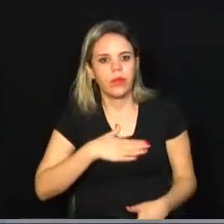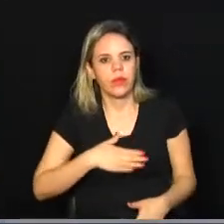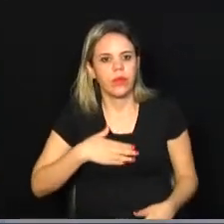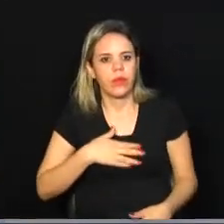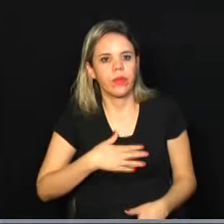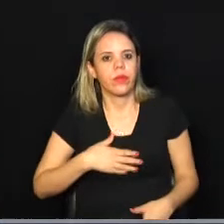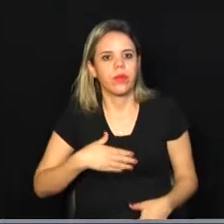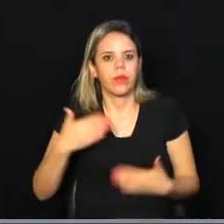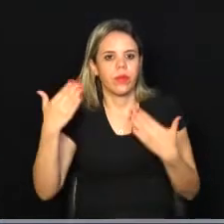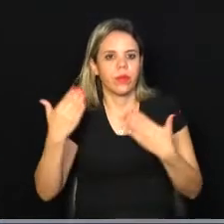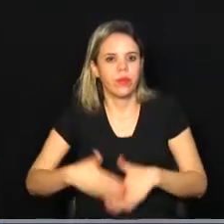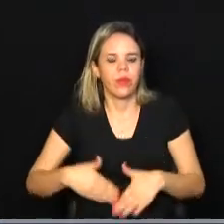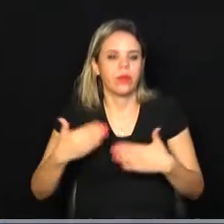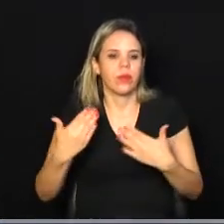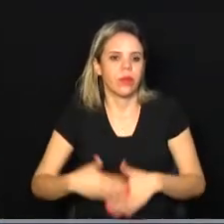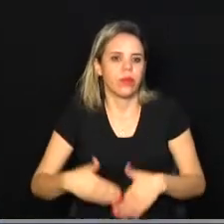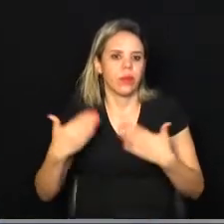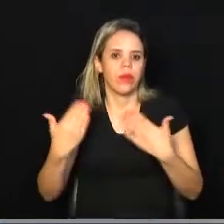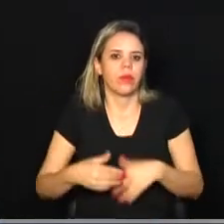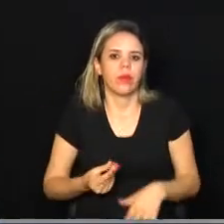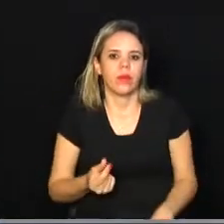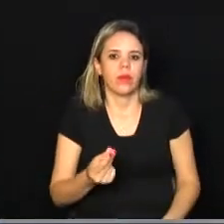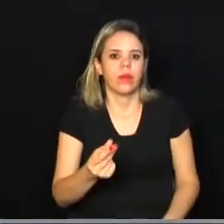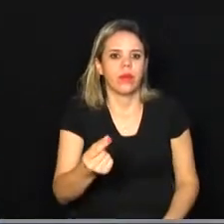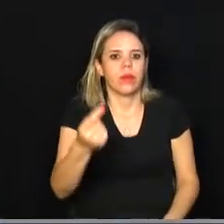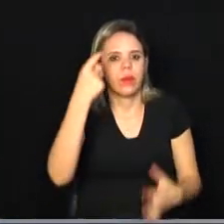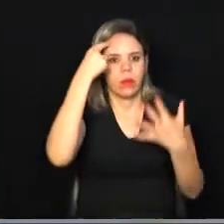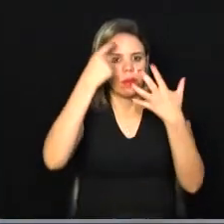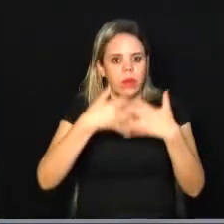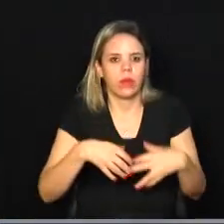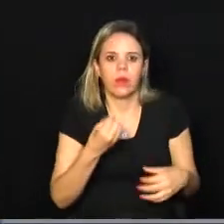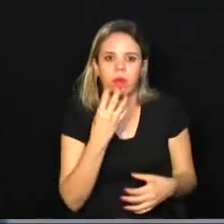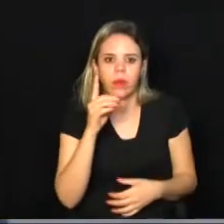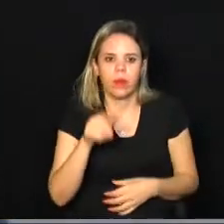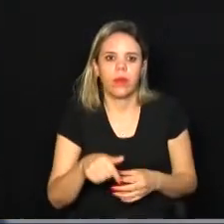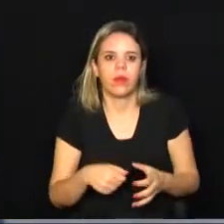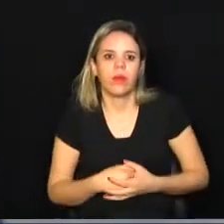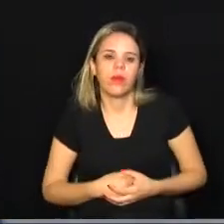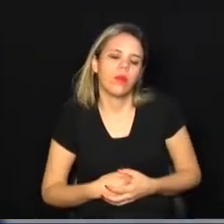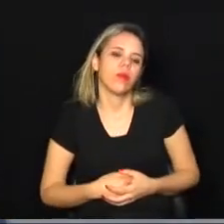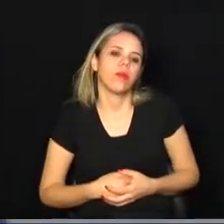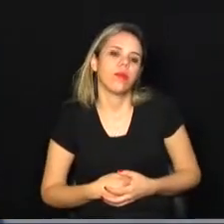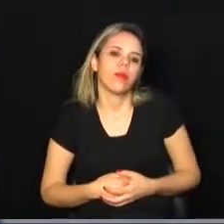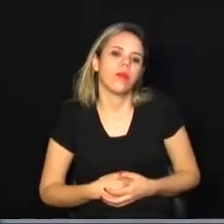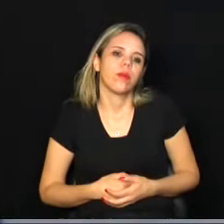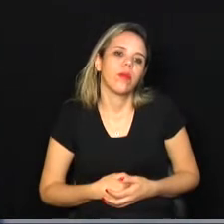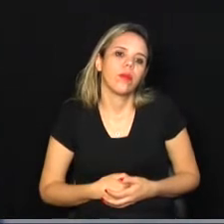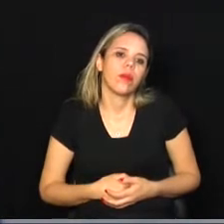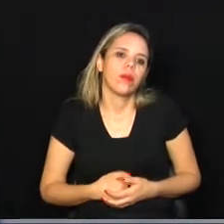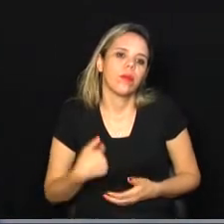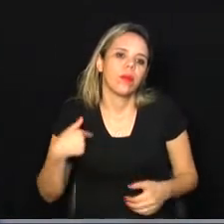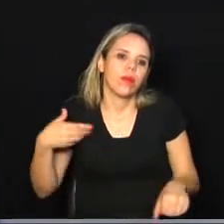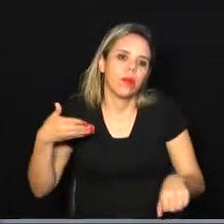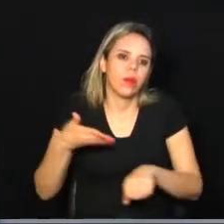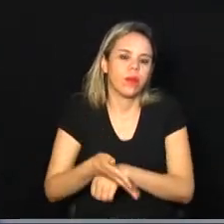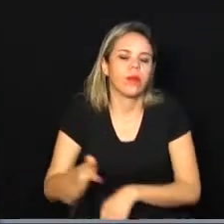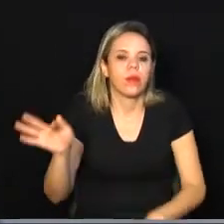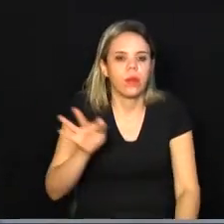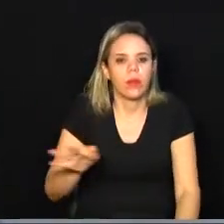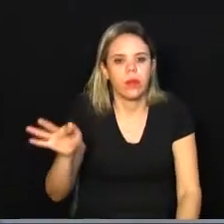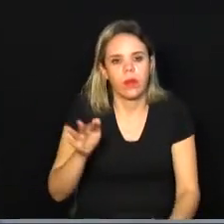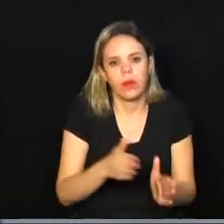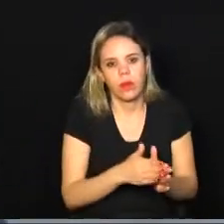de provas de longa duração. Minha cabeça ela é boa para isso. Quando eu entrei na faculdade, era